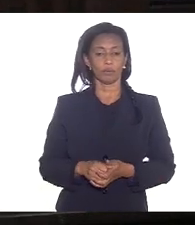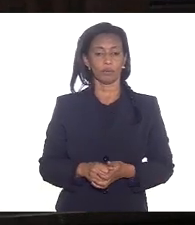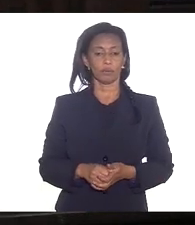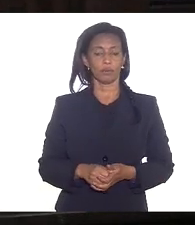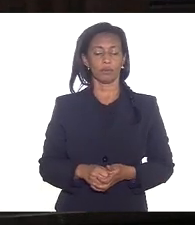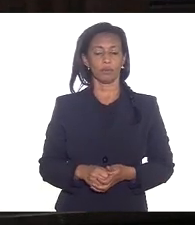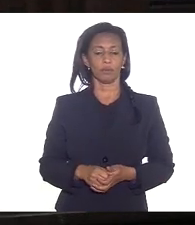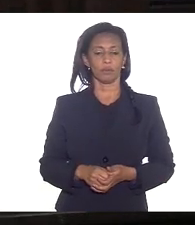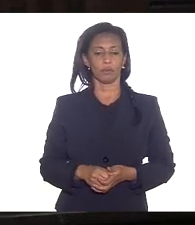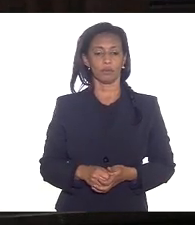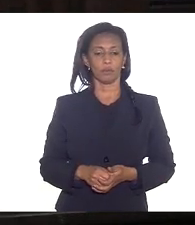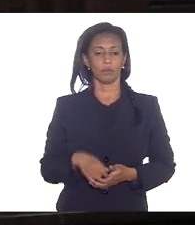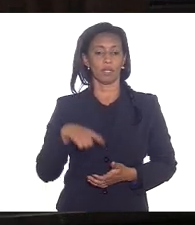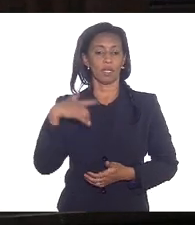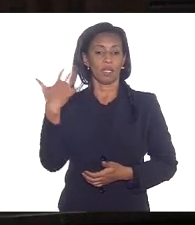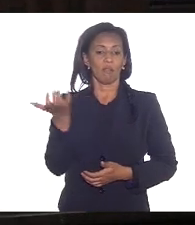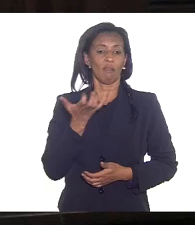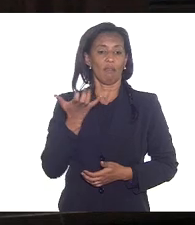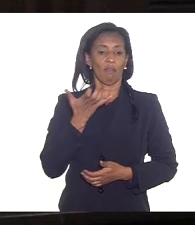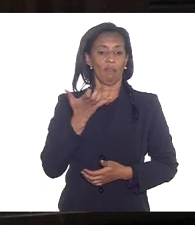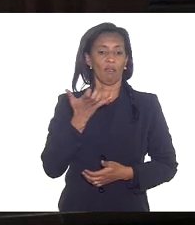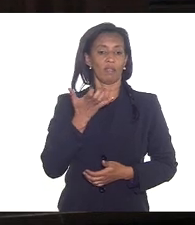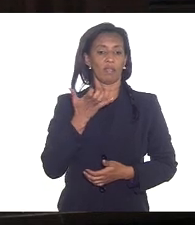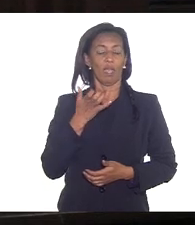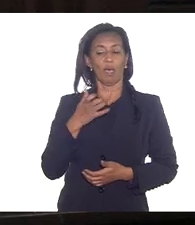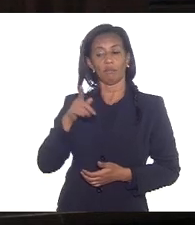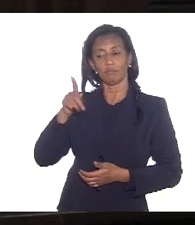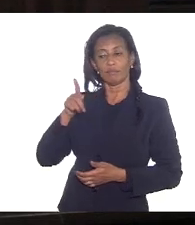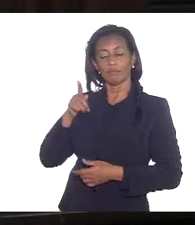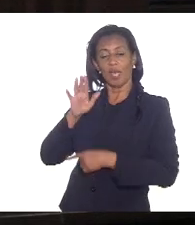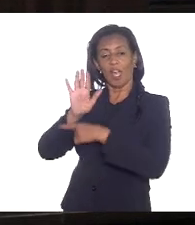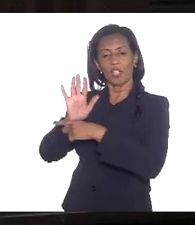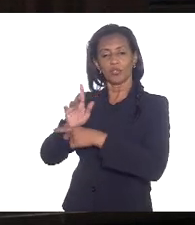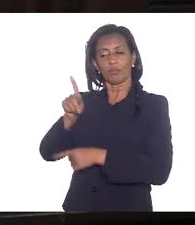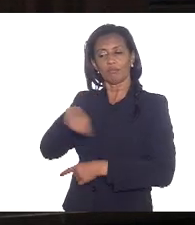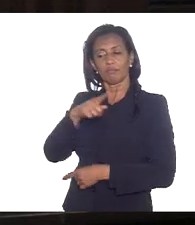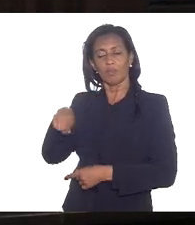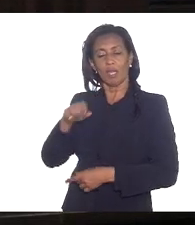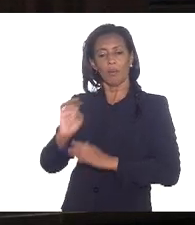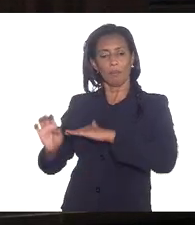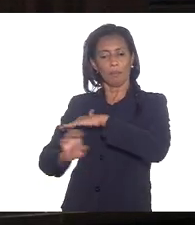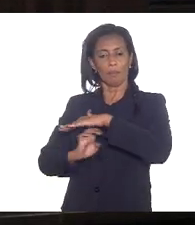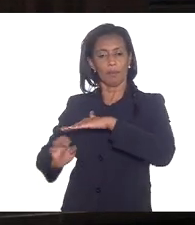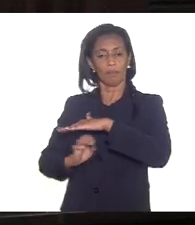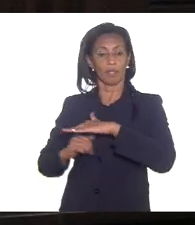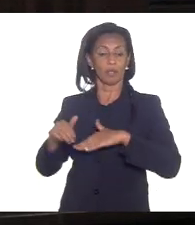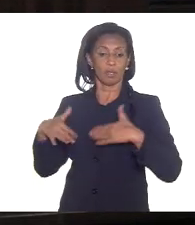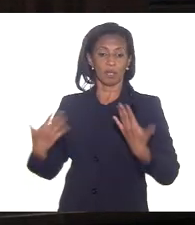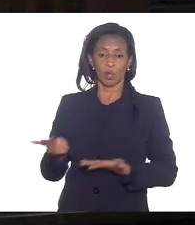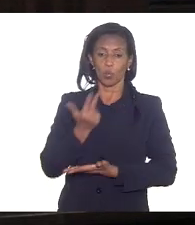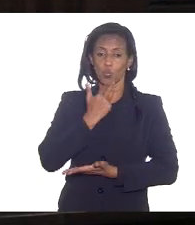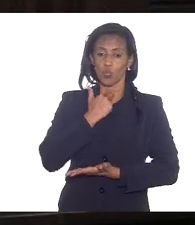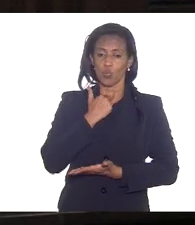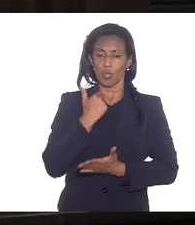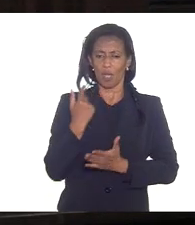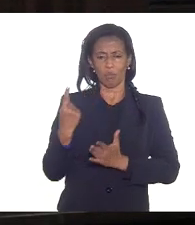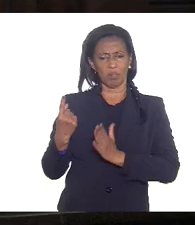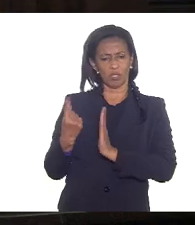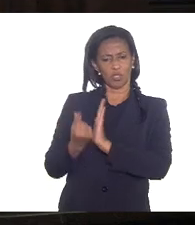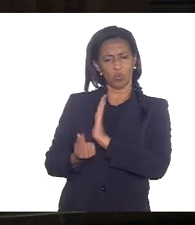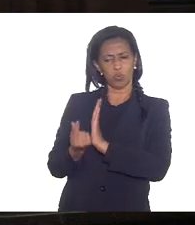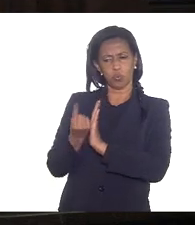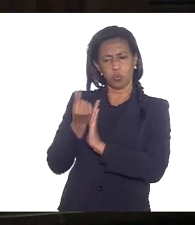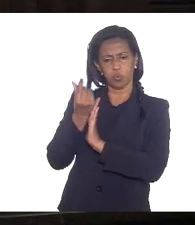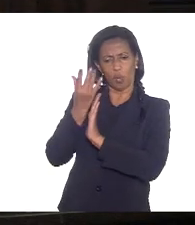é é que aí dental de uma empresa então não dá para gente nos amento